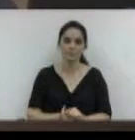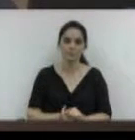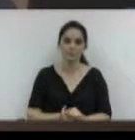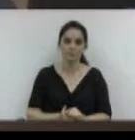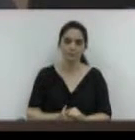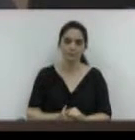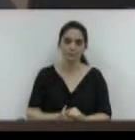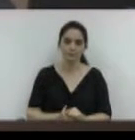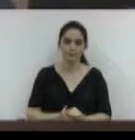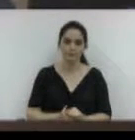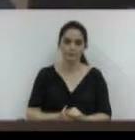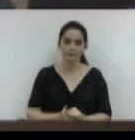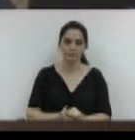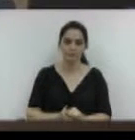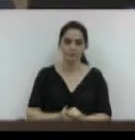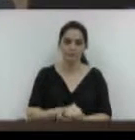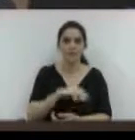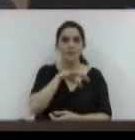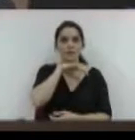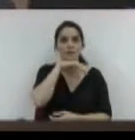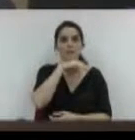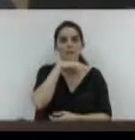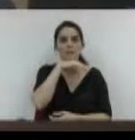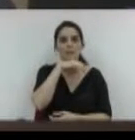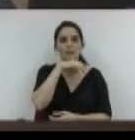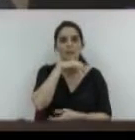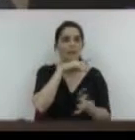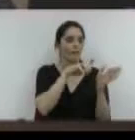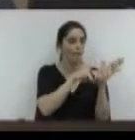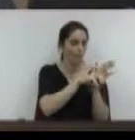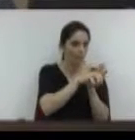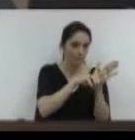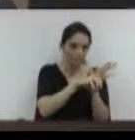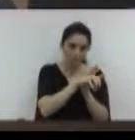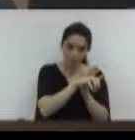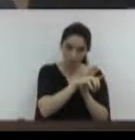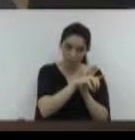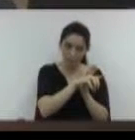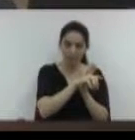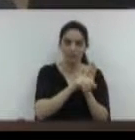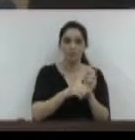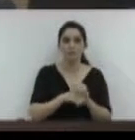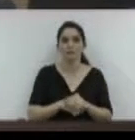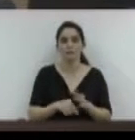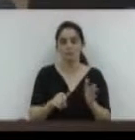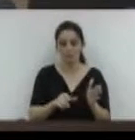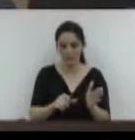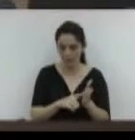Na fase de instrução, o investigado foi interrogado em auto próprio, folha